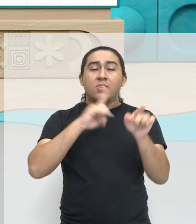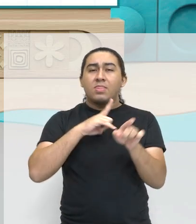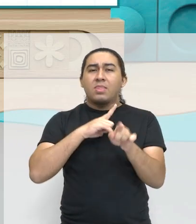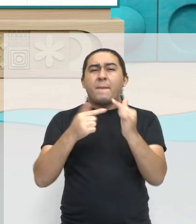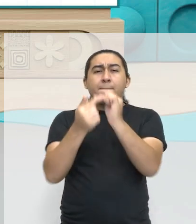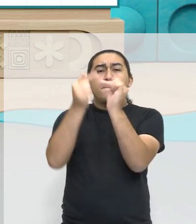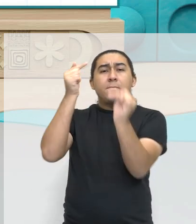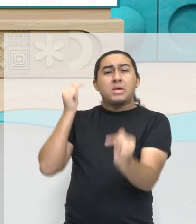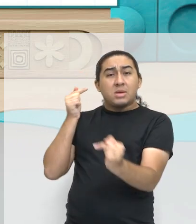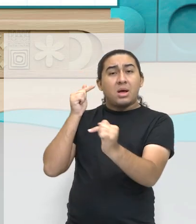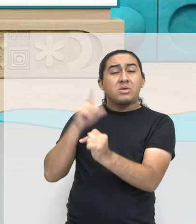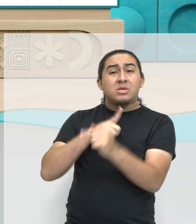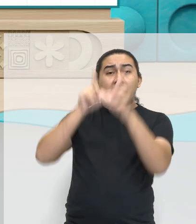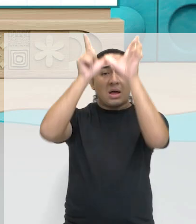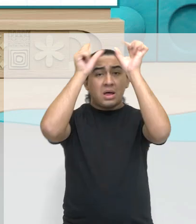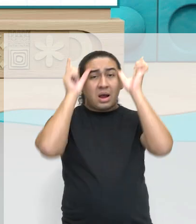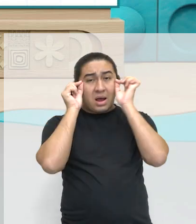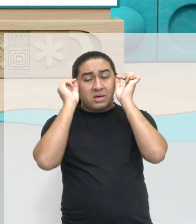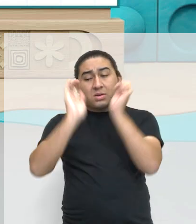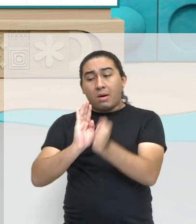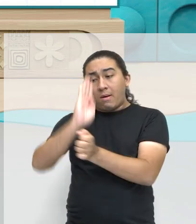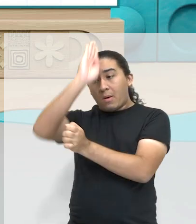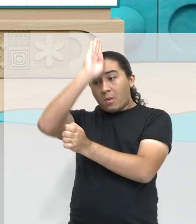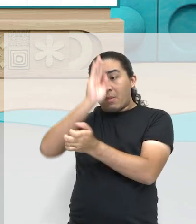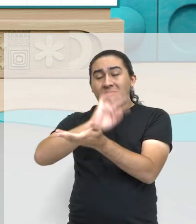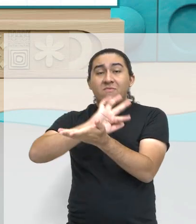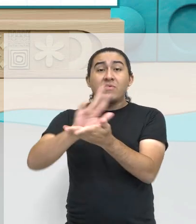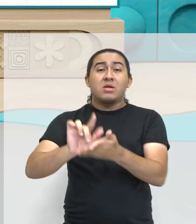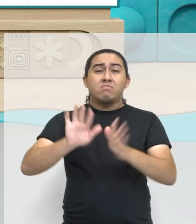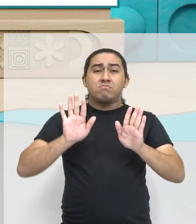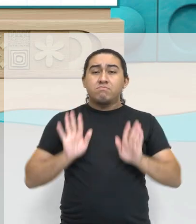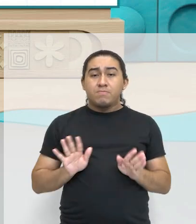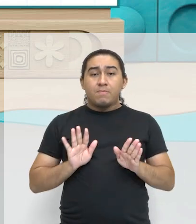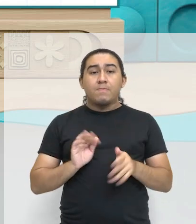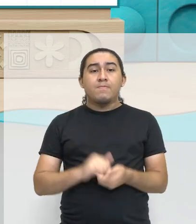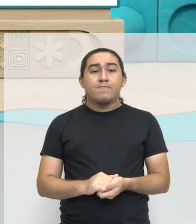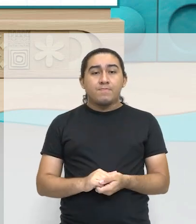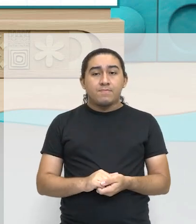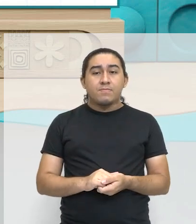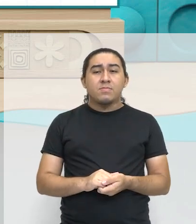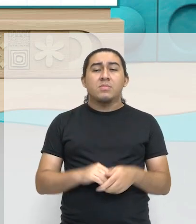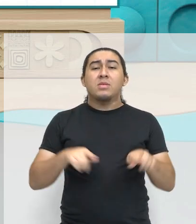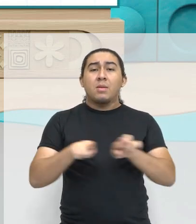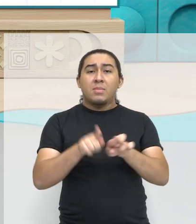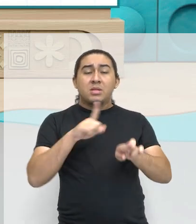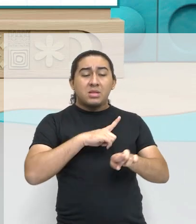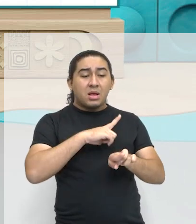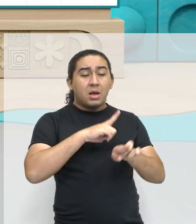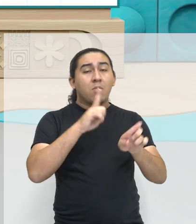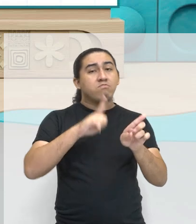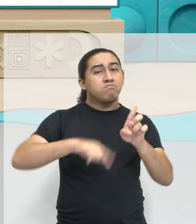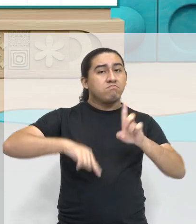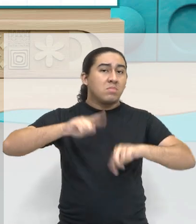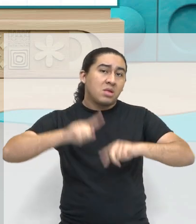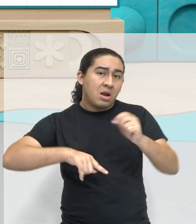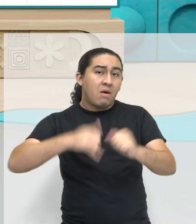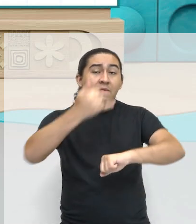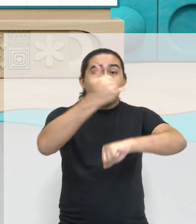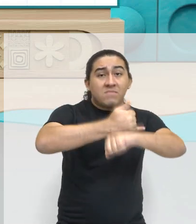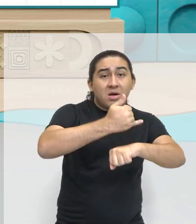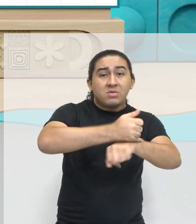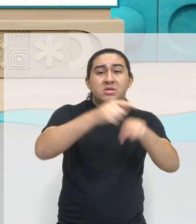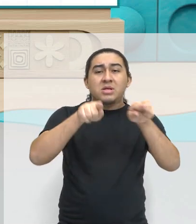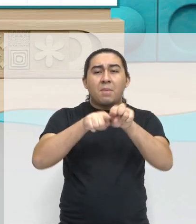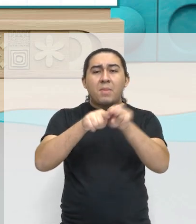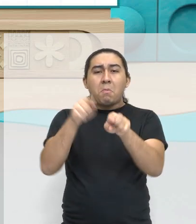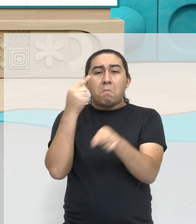cimento, a questão das colunas, que vai buscar lá na Grécia, em Roma e etc., mas, de repente, tem